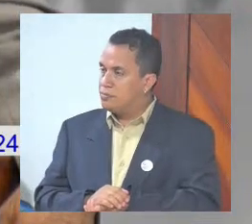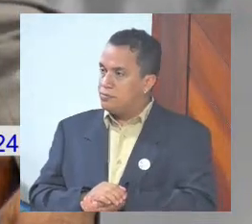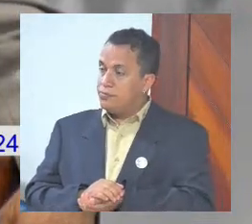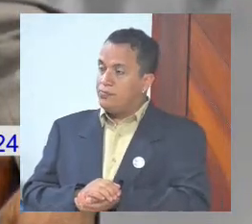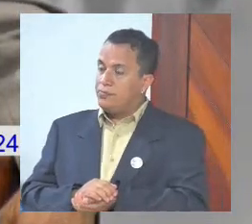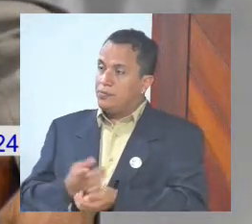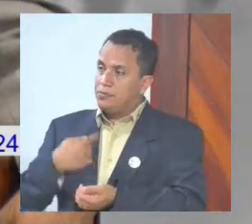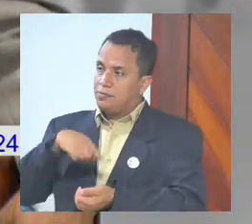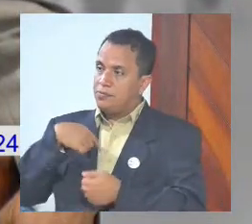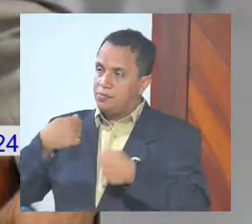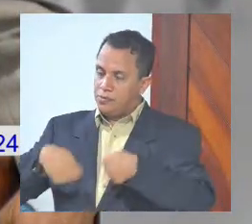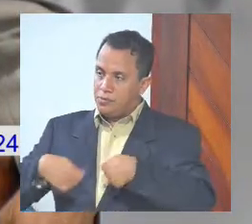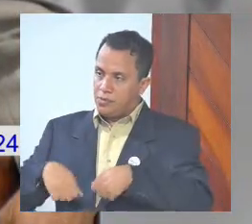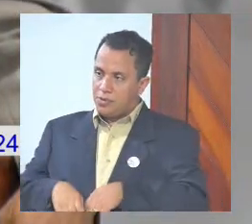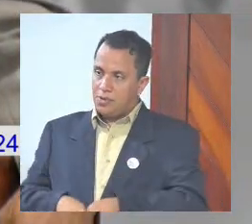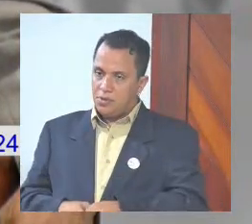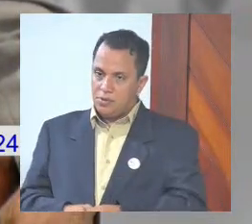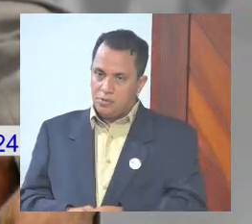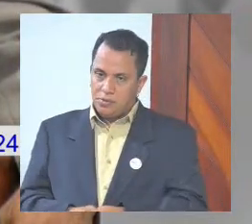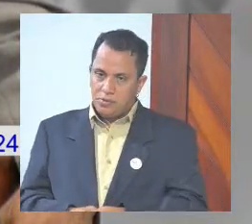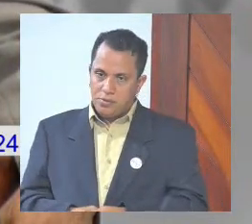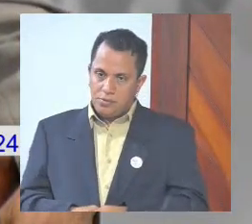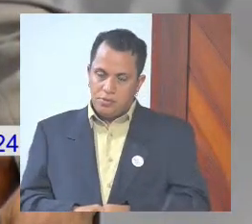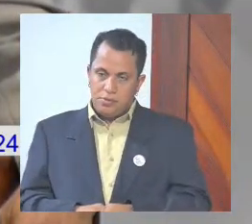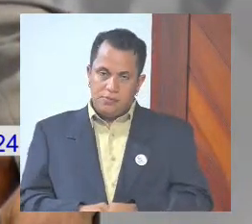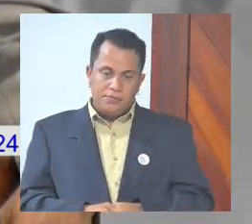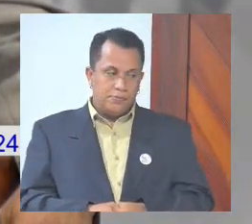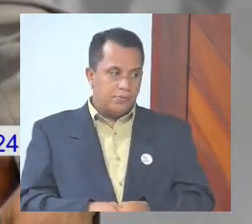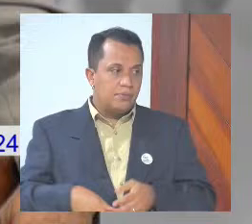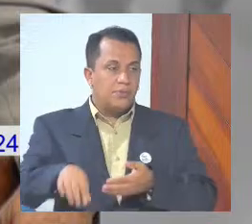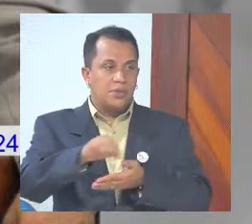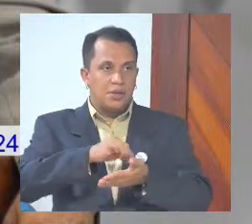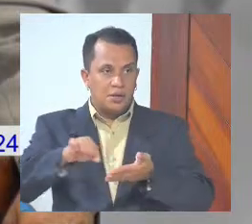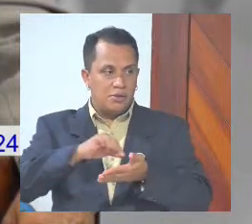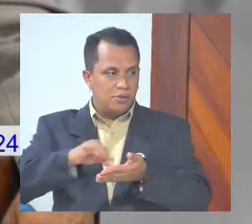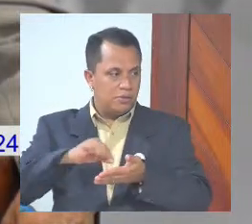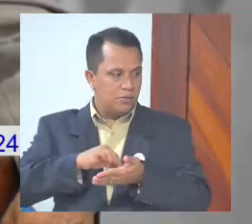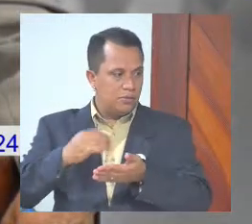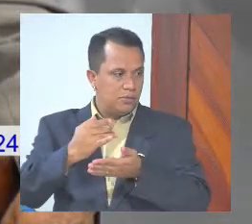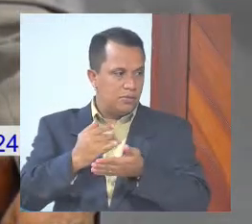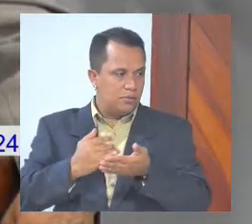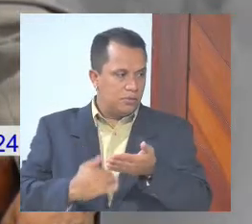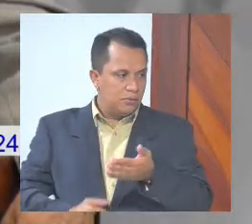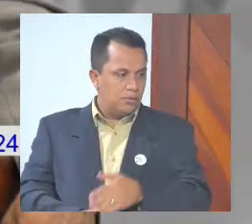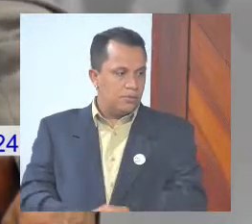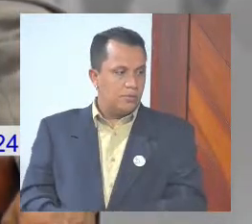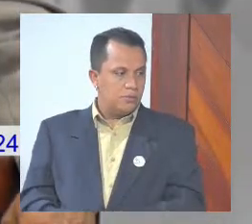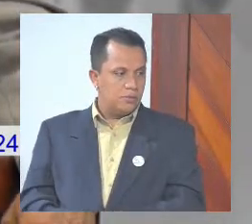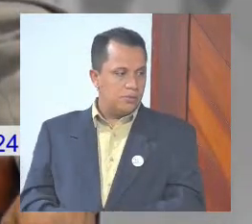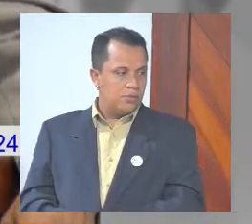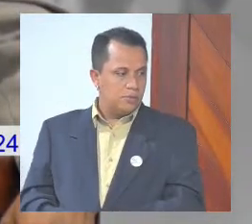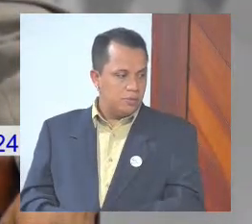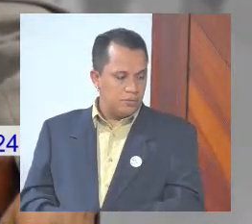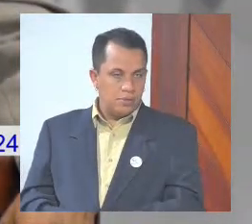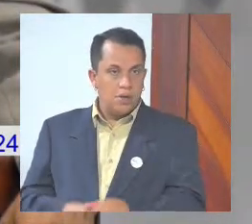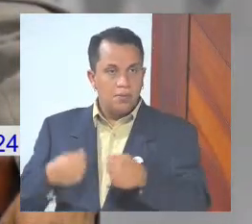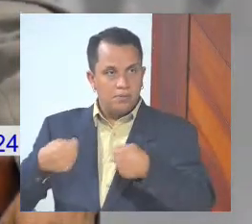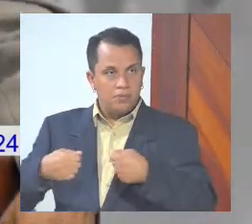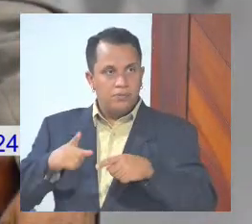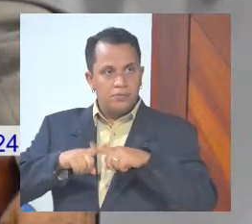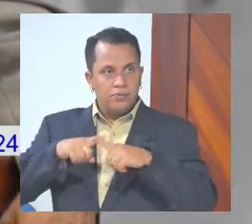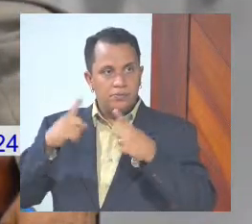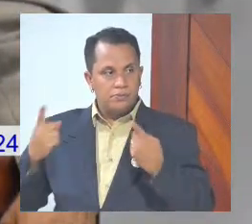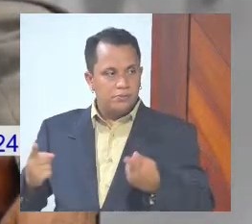Mas nós precisamos da maioria para aprovar as coisas aqui. Se a gente precisa da maioria.